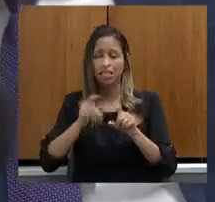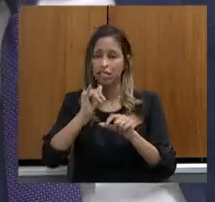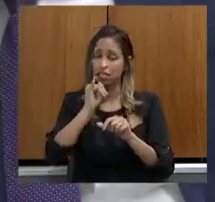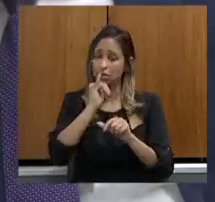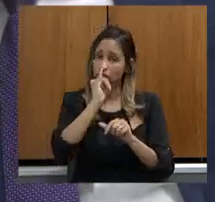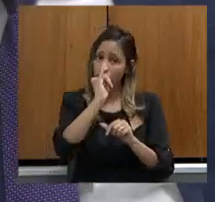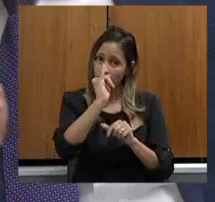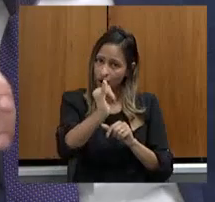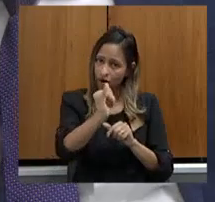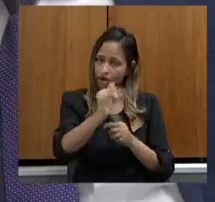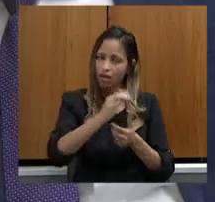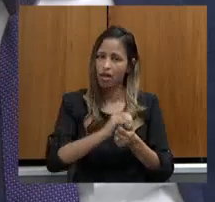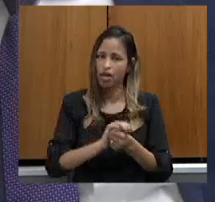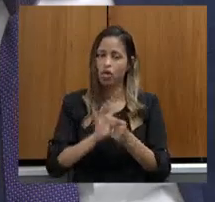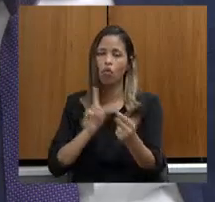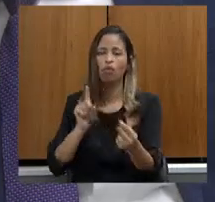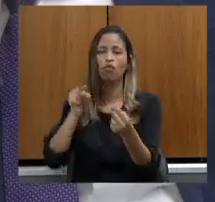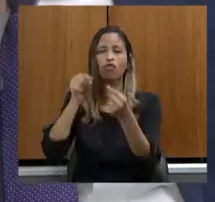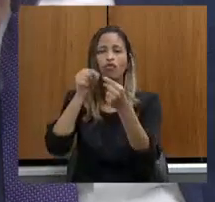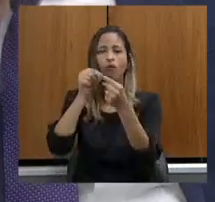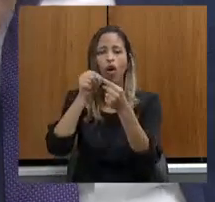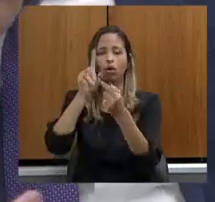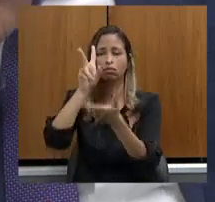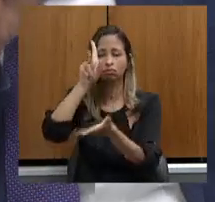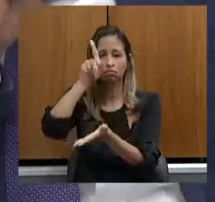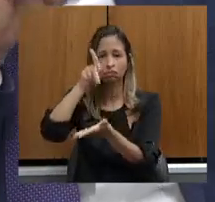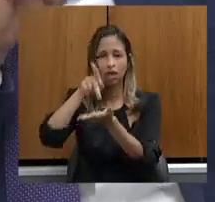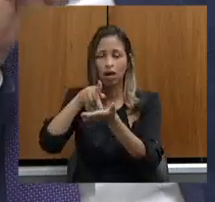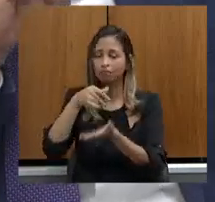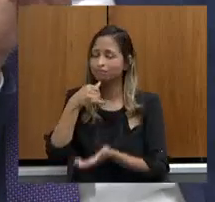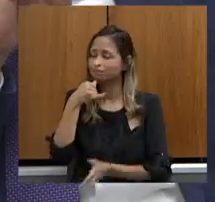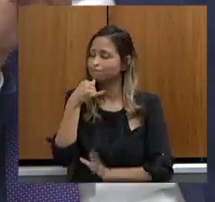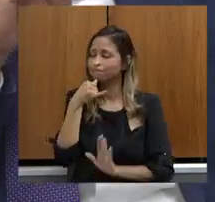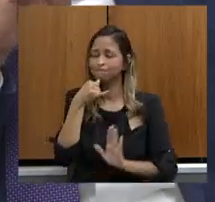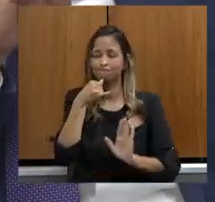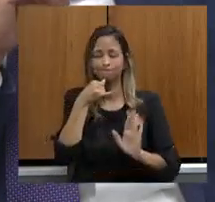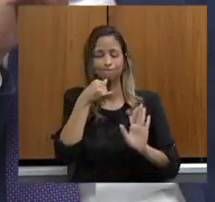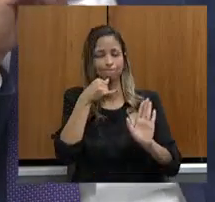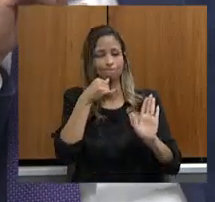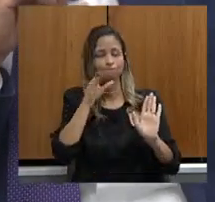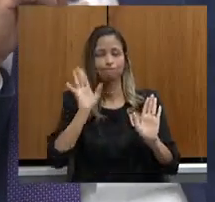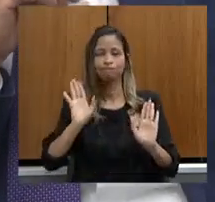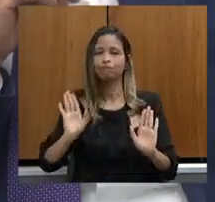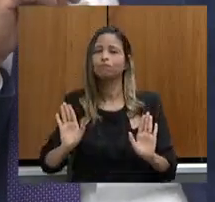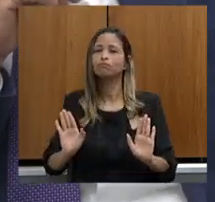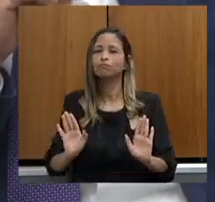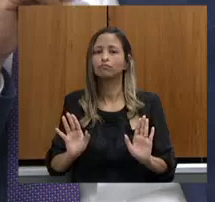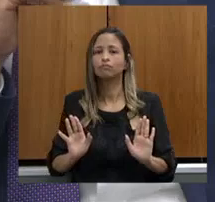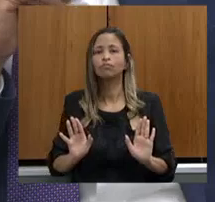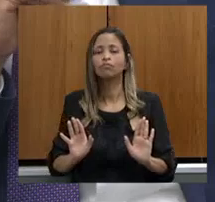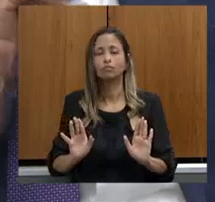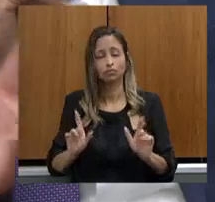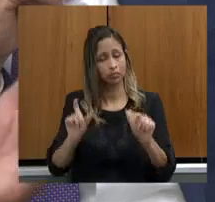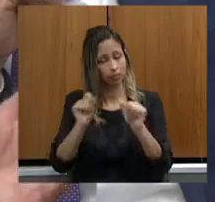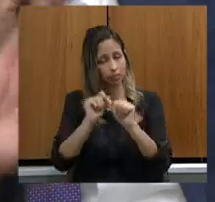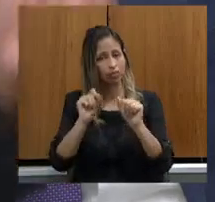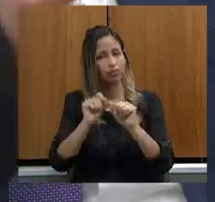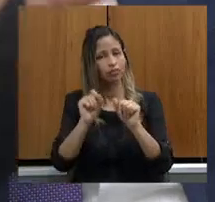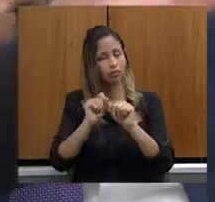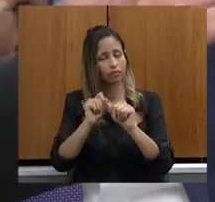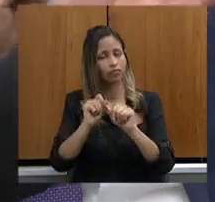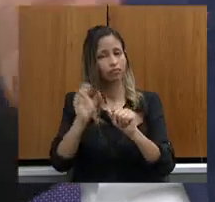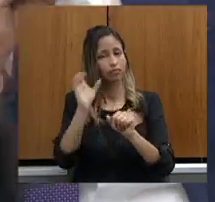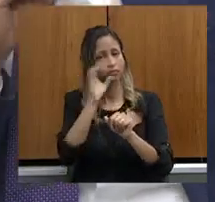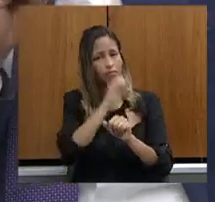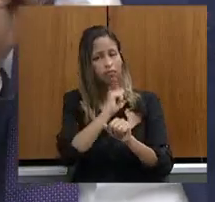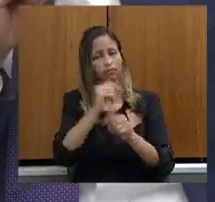referir que ali no foco realmente lamentavelmente eu acho que alguma Providência tem que ser